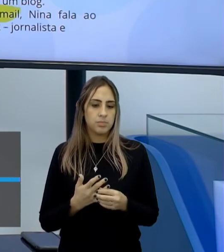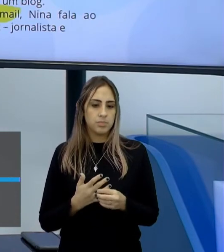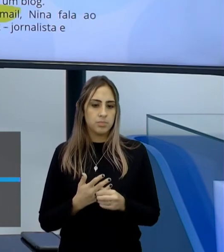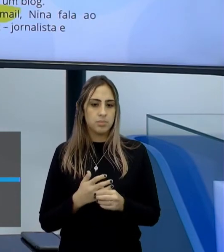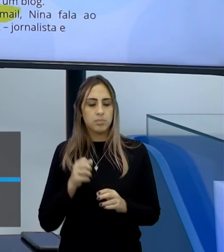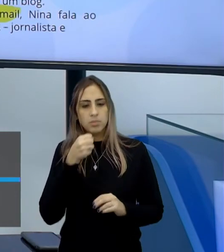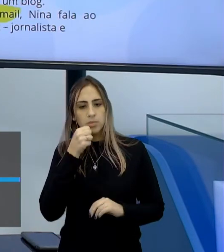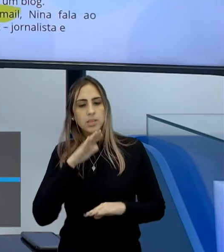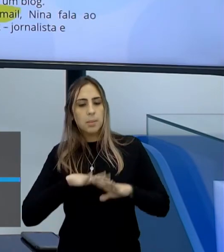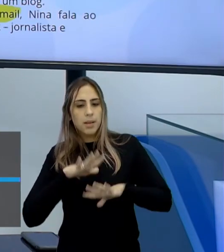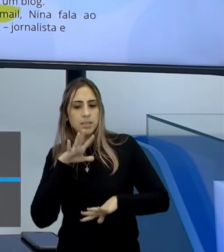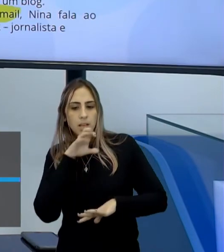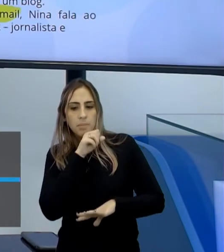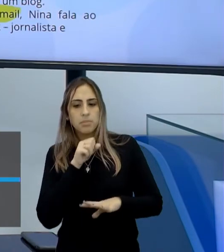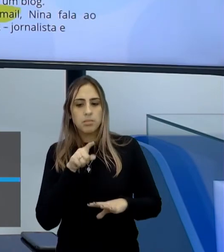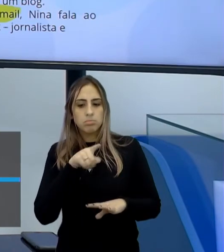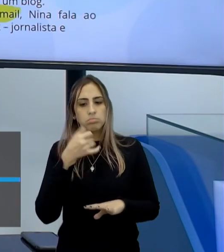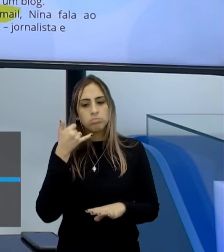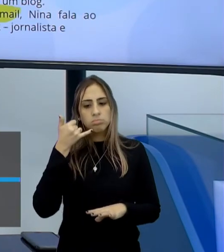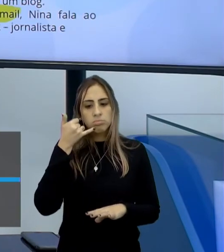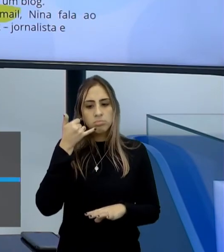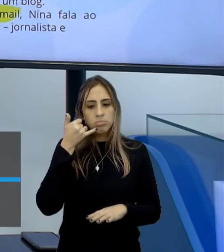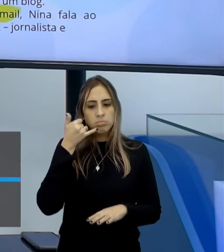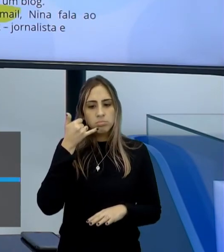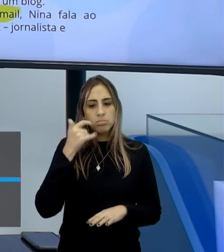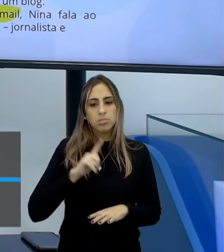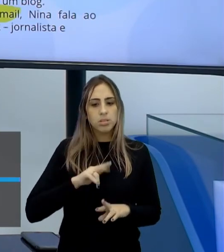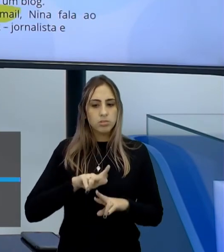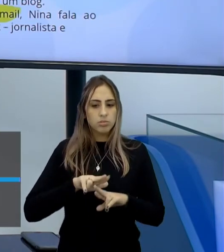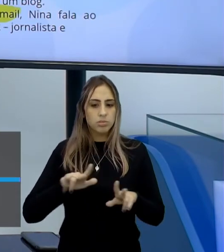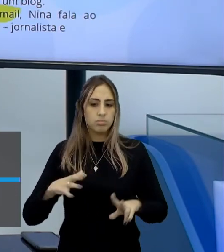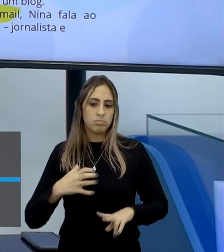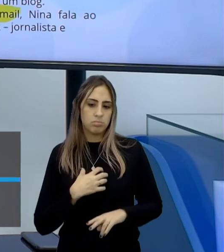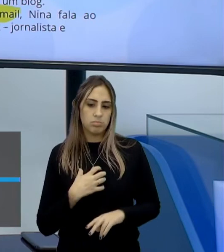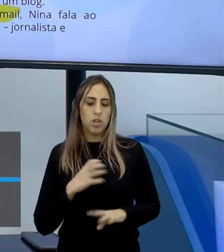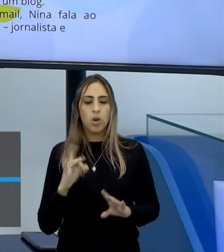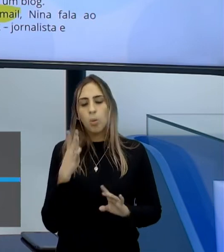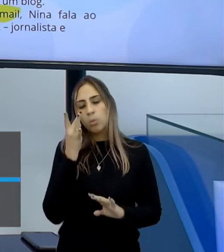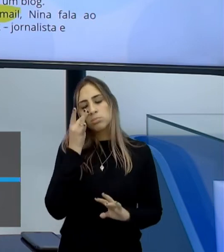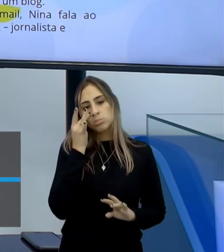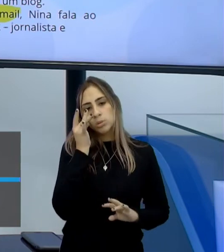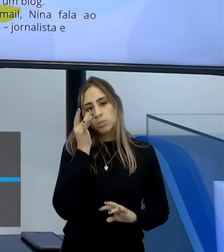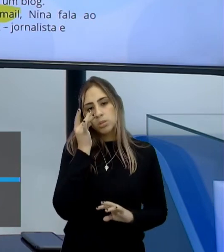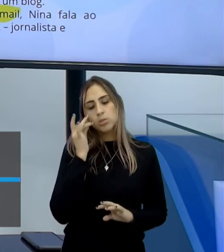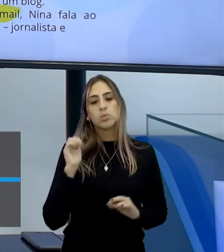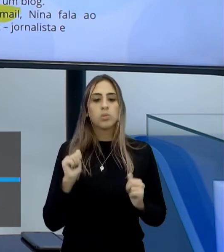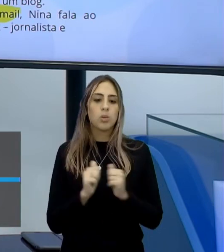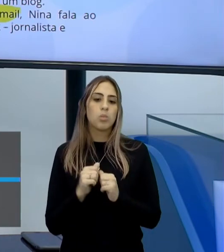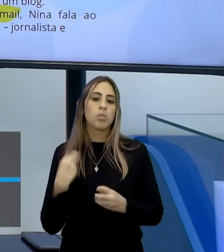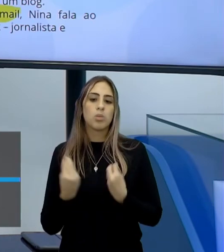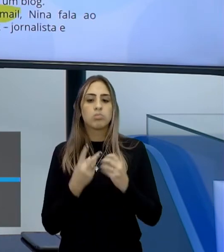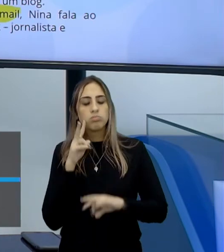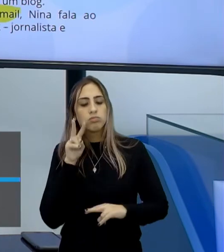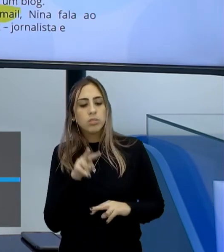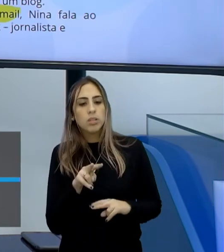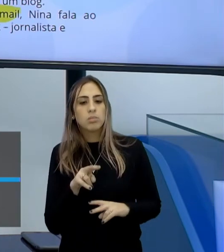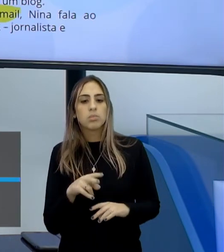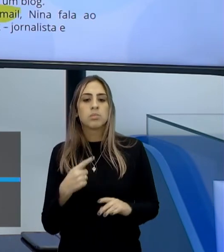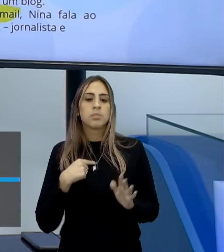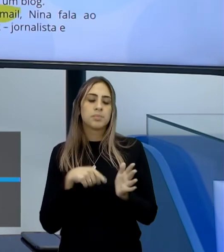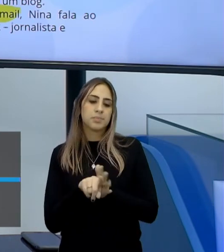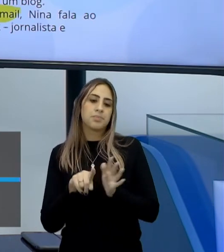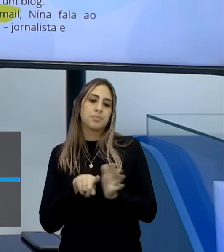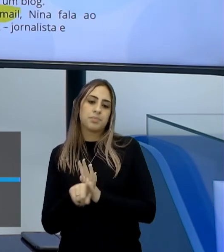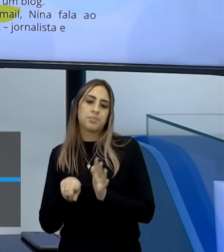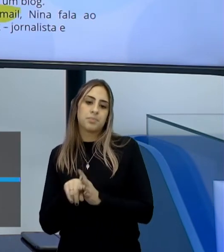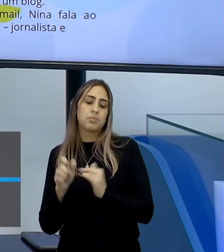né? Pelo telefone, então há diversos formatos. Ou presencialmente, como nós vimos, as perguntas